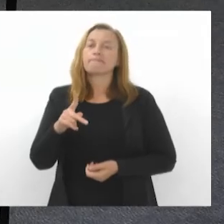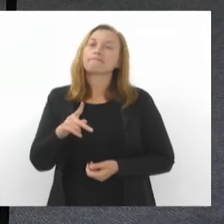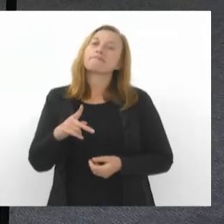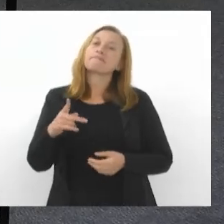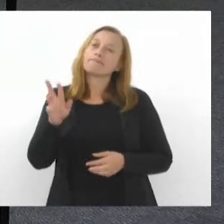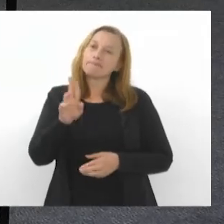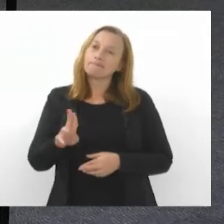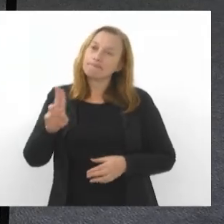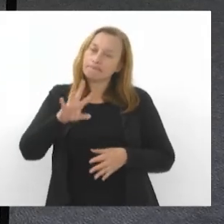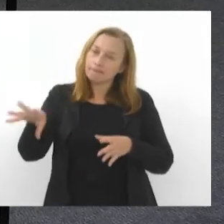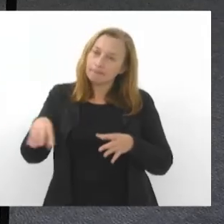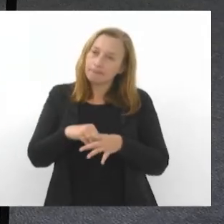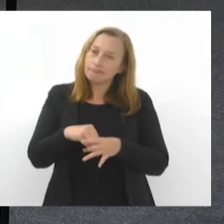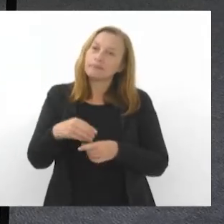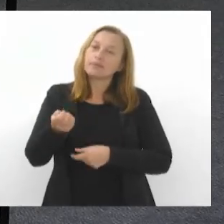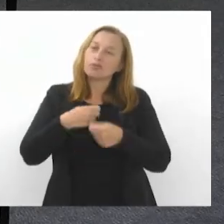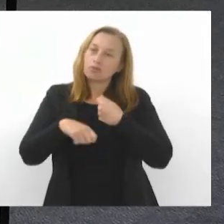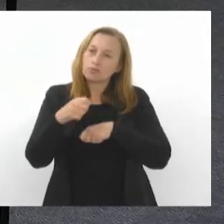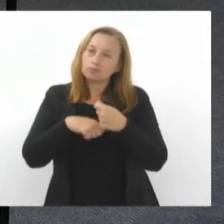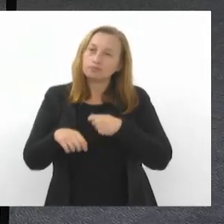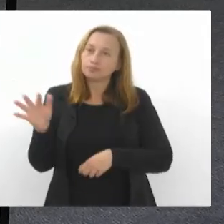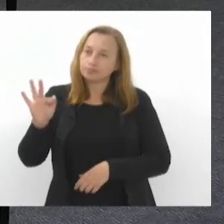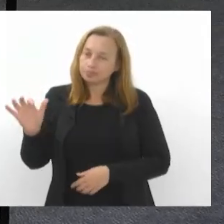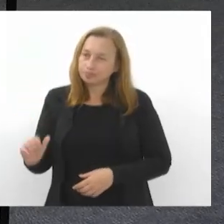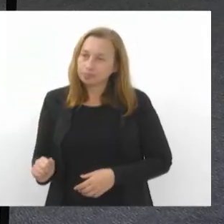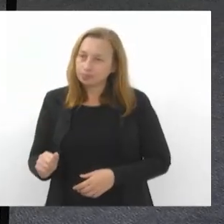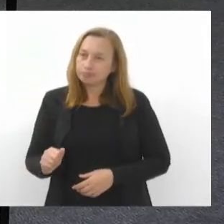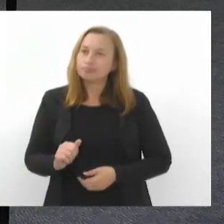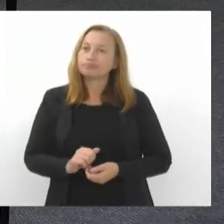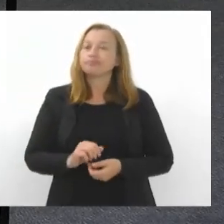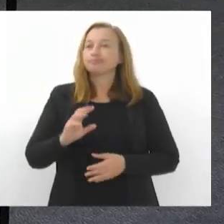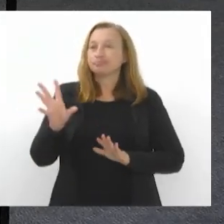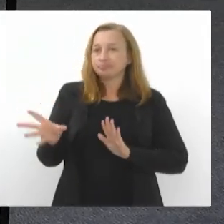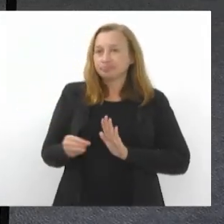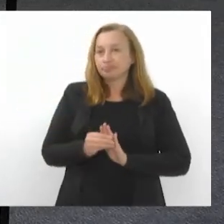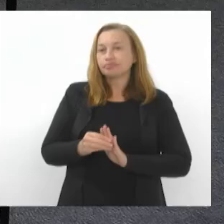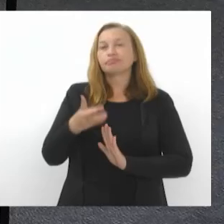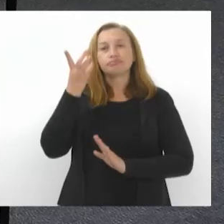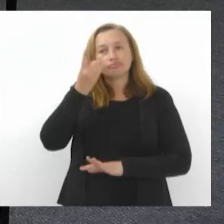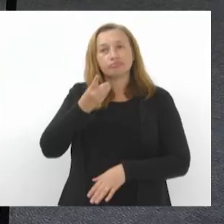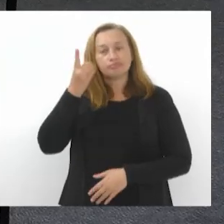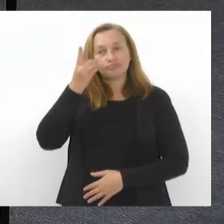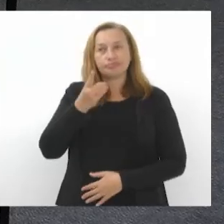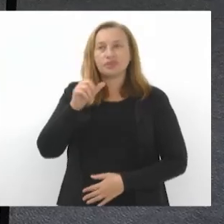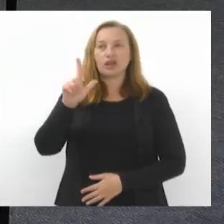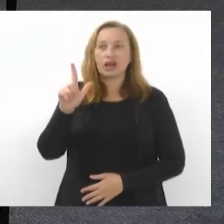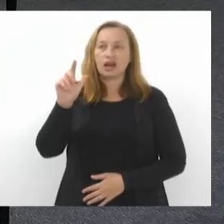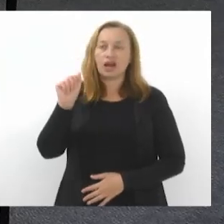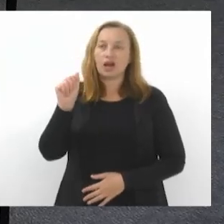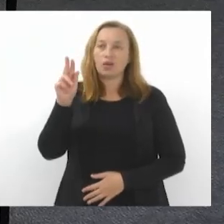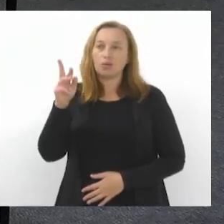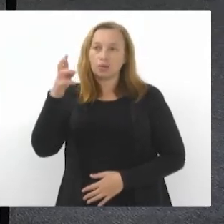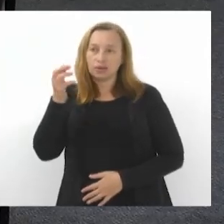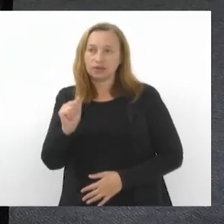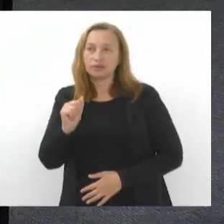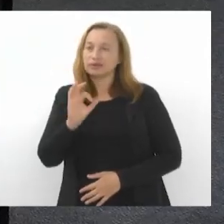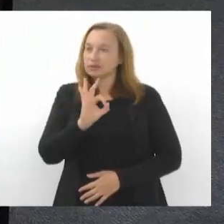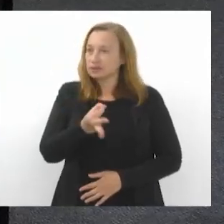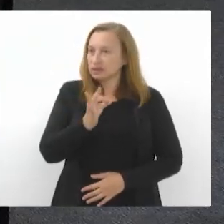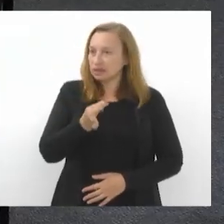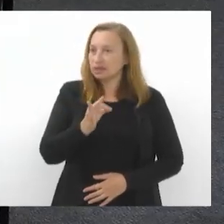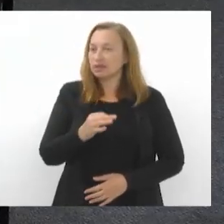universidades e entrou a administração fazendária, que foi uma emenda da deputada Laura Carneiro. Laura Carneiro, exatamente. A